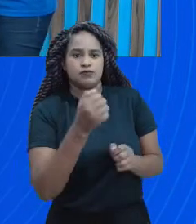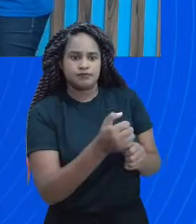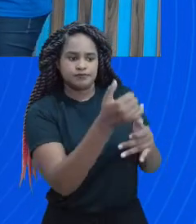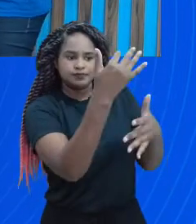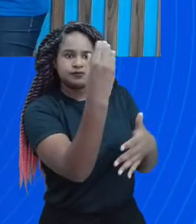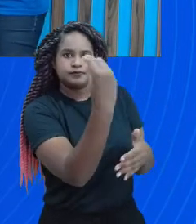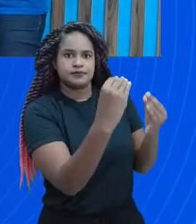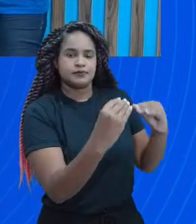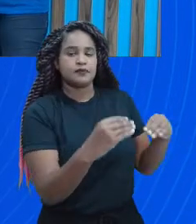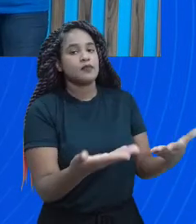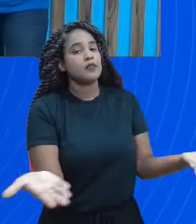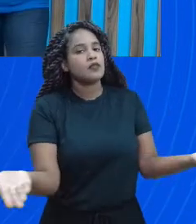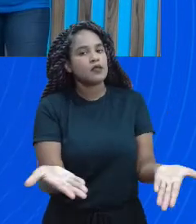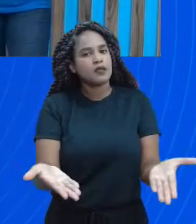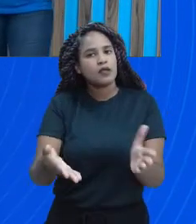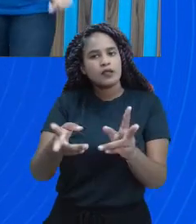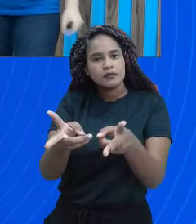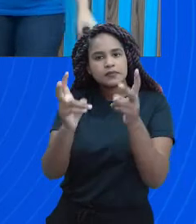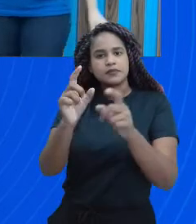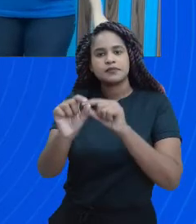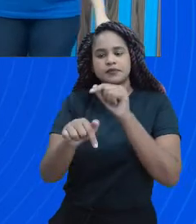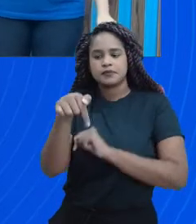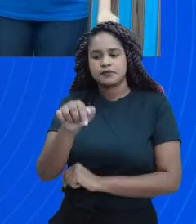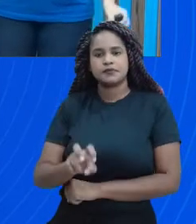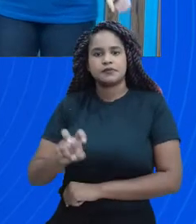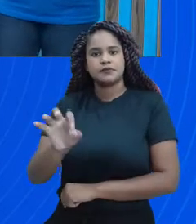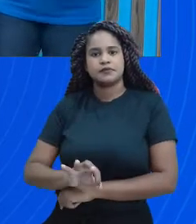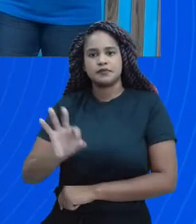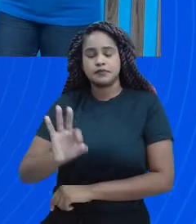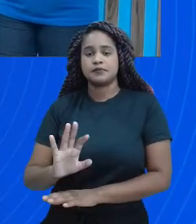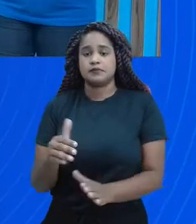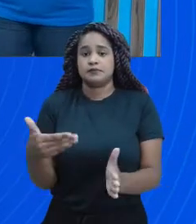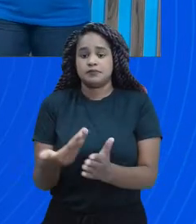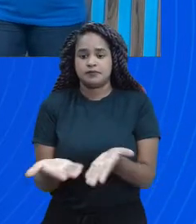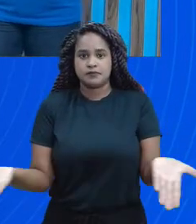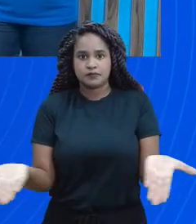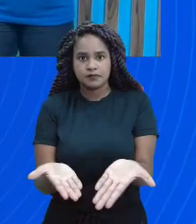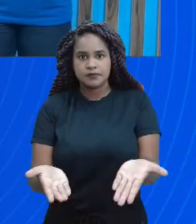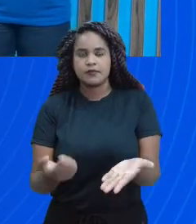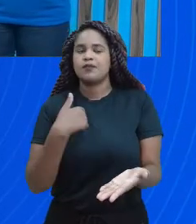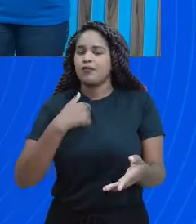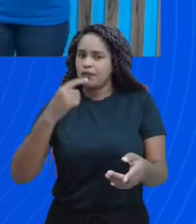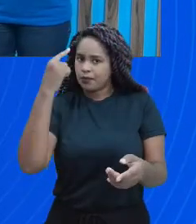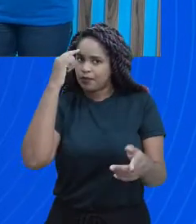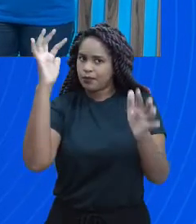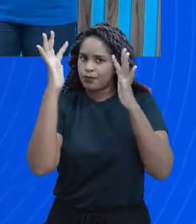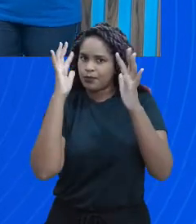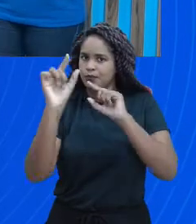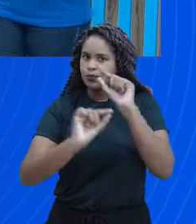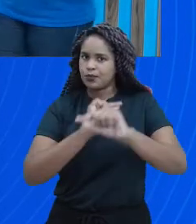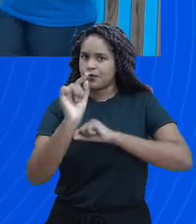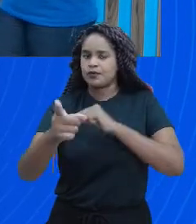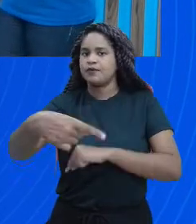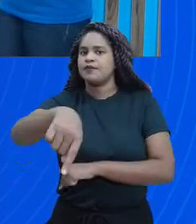agora a gente vai observar o 75%. Até agora, né, imaginando que vocês estão